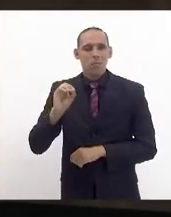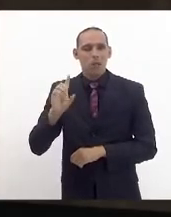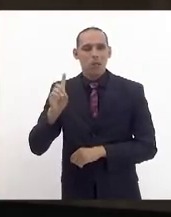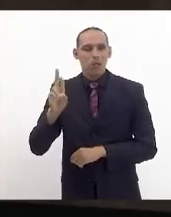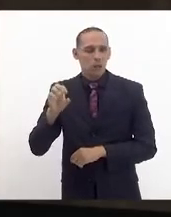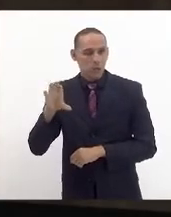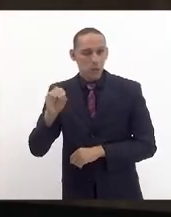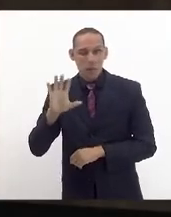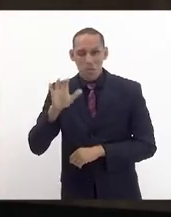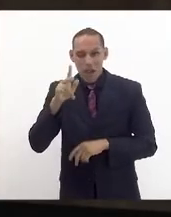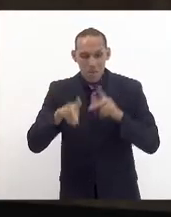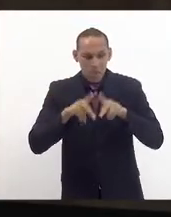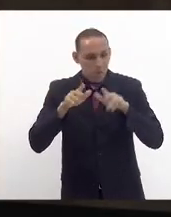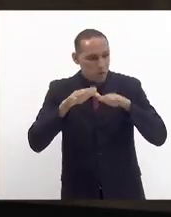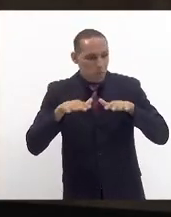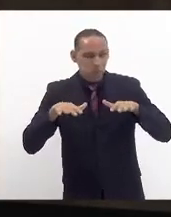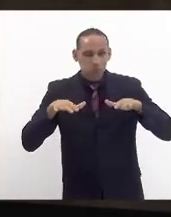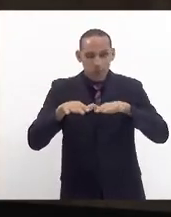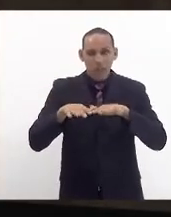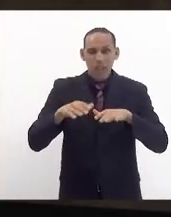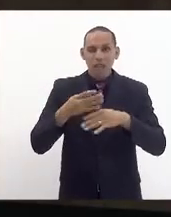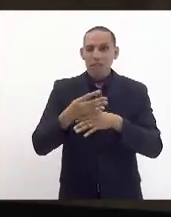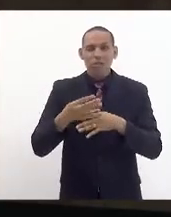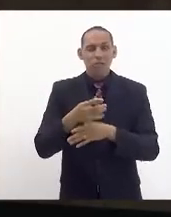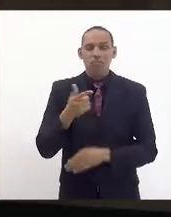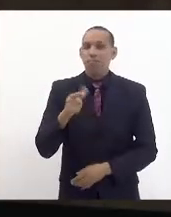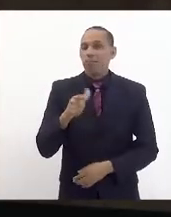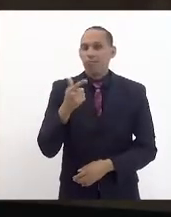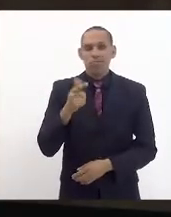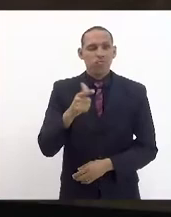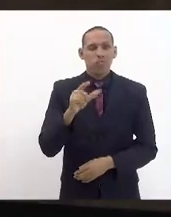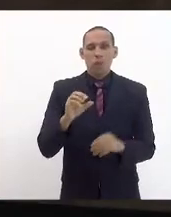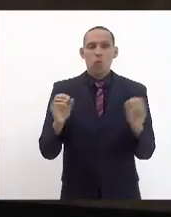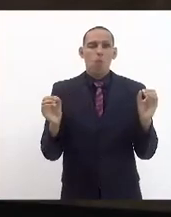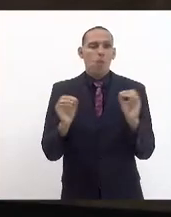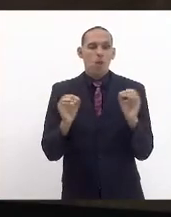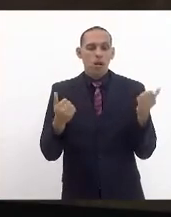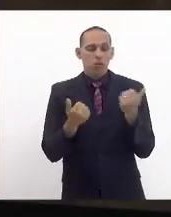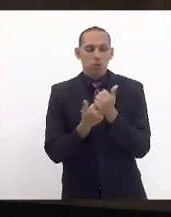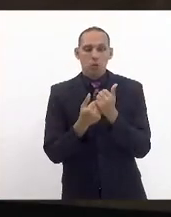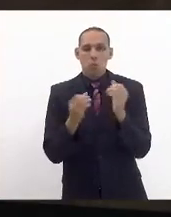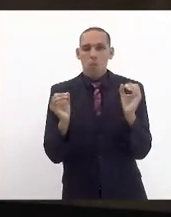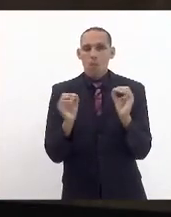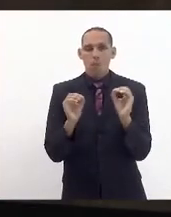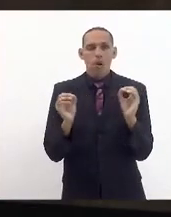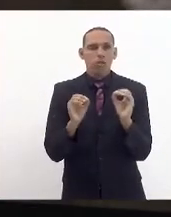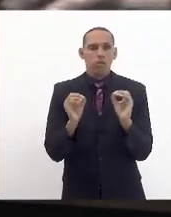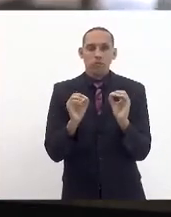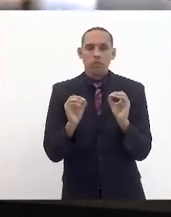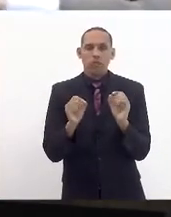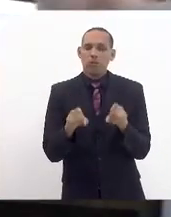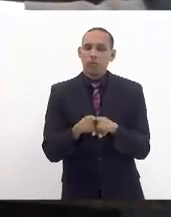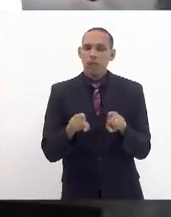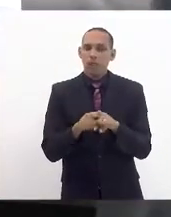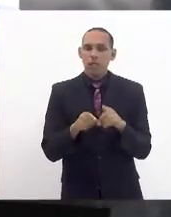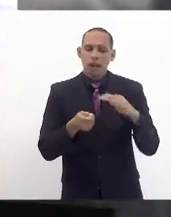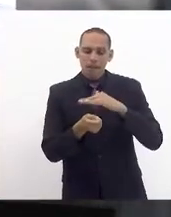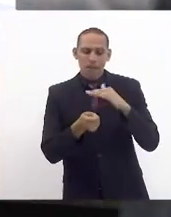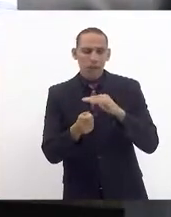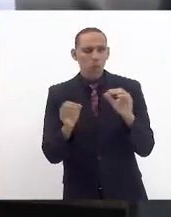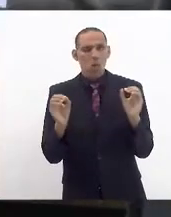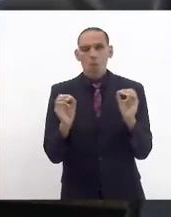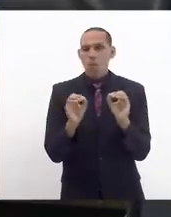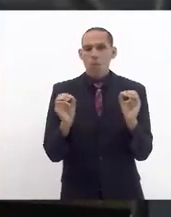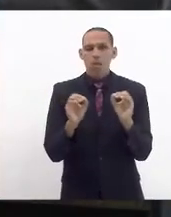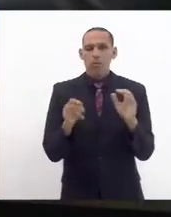da população da nossa cidade não teve nenhum tipo de apoio e nenhum tipo de investimento por